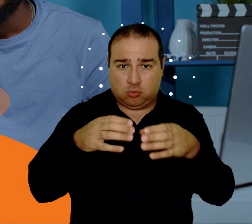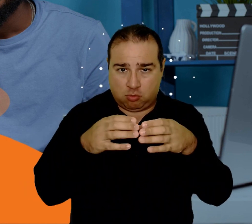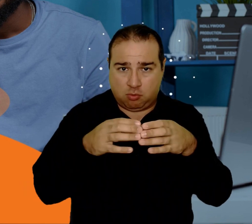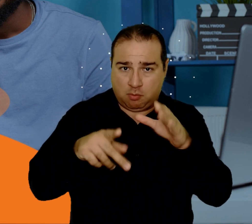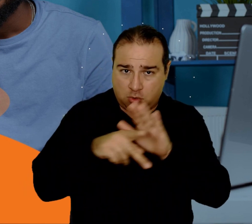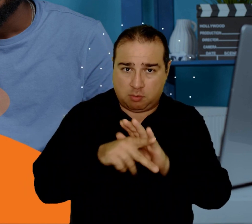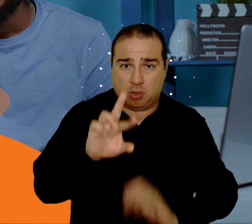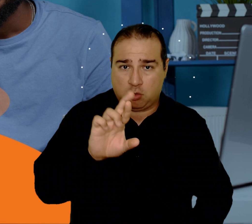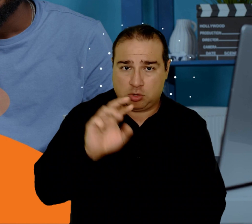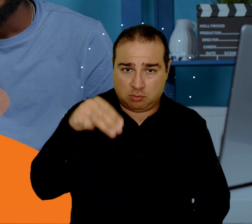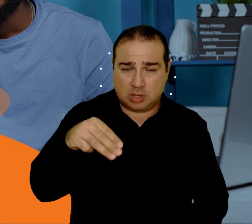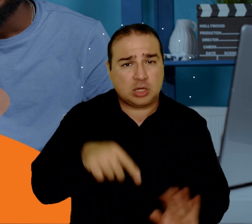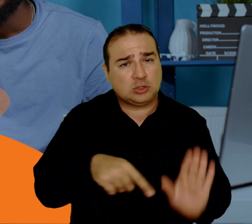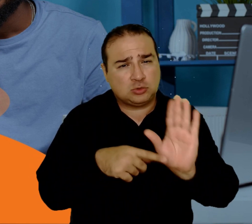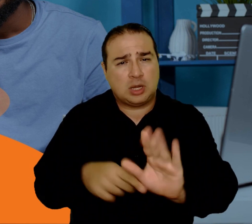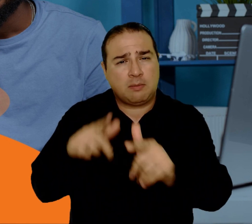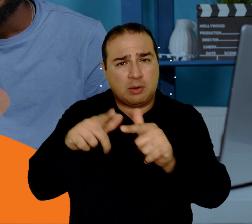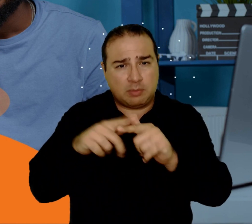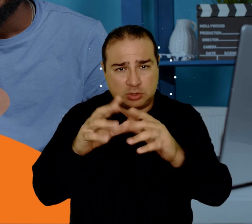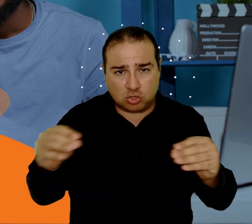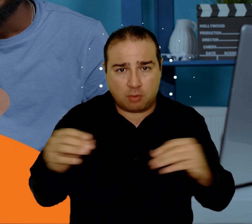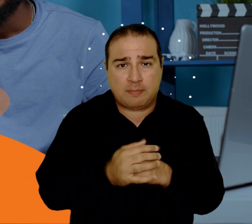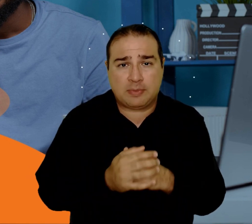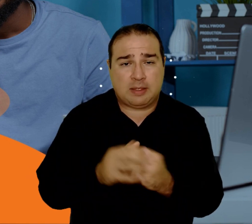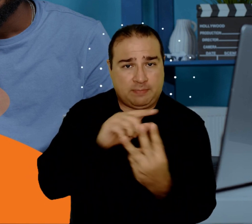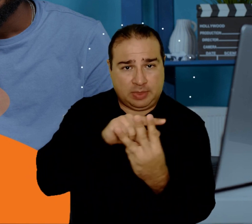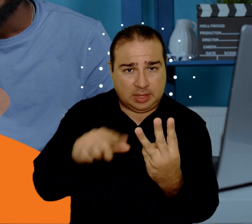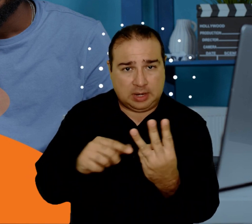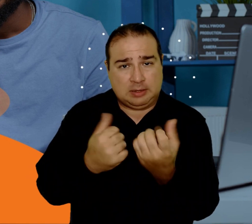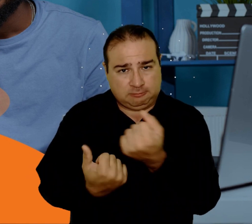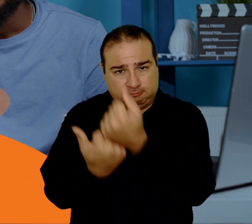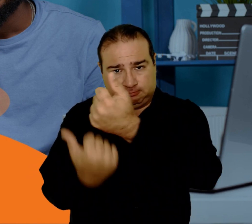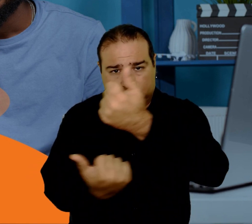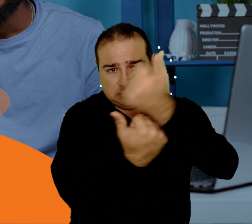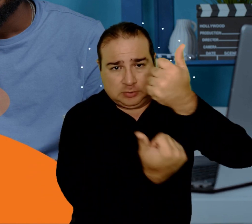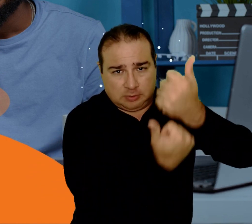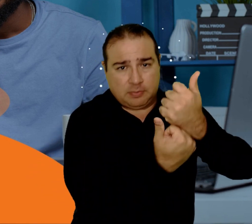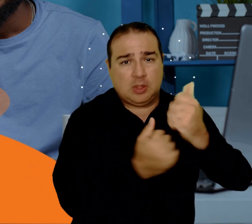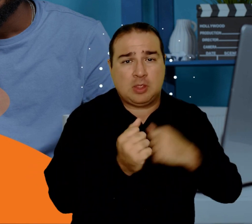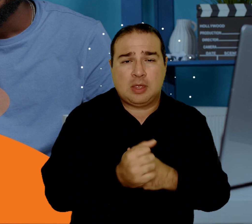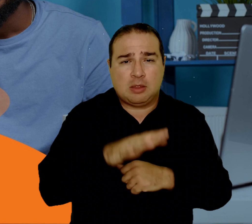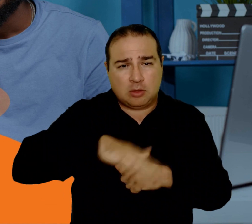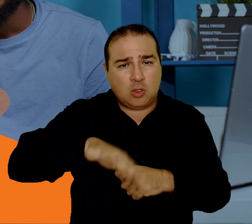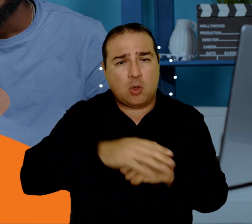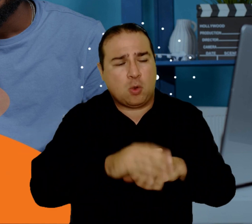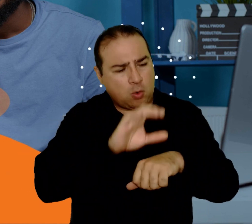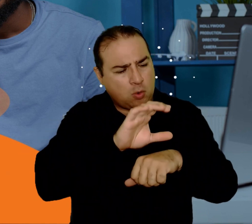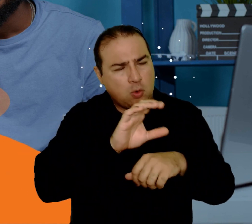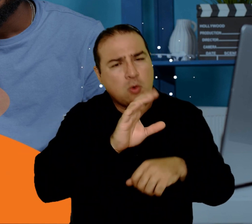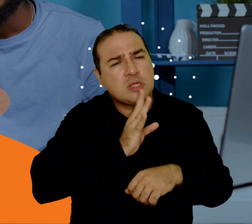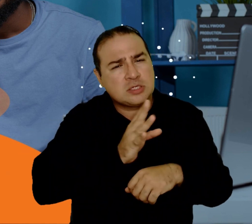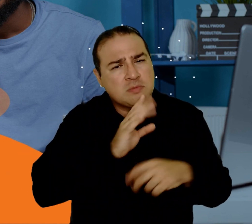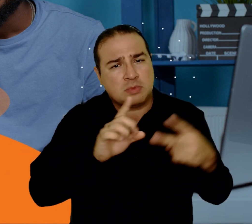a resolver esses problemas que eu citei. Sem dúvida. Né? A gente investe em 3 pilares: produção de conhecimento, formação